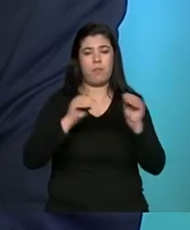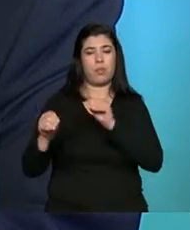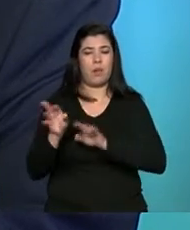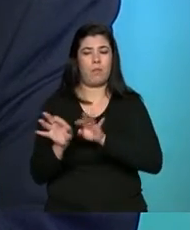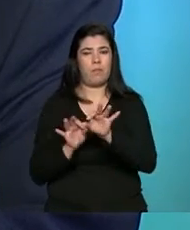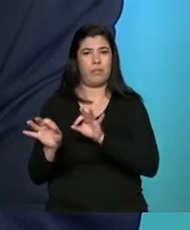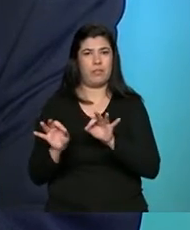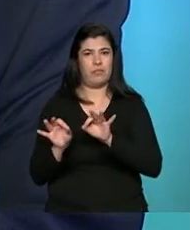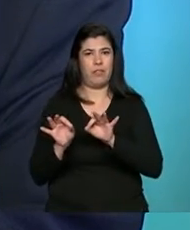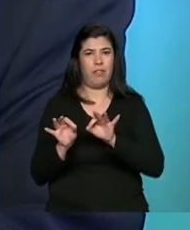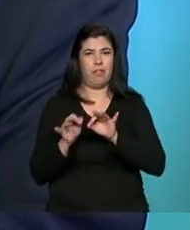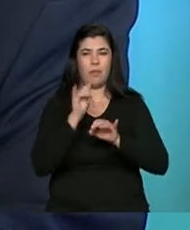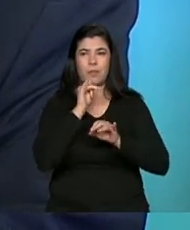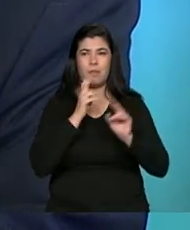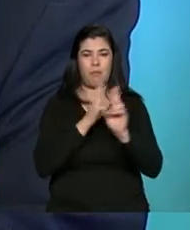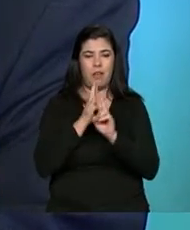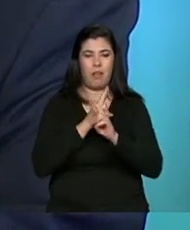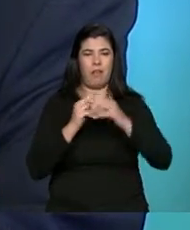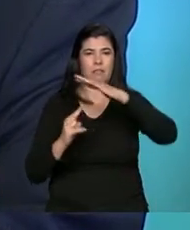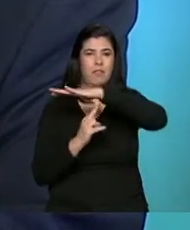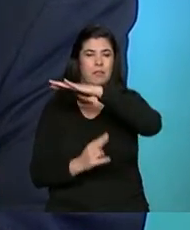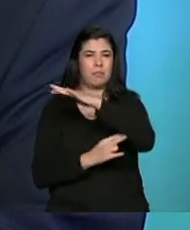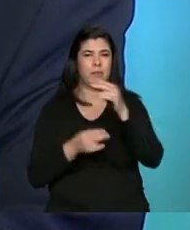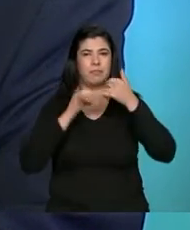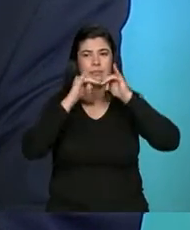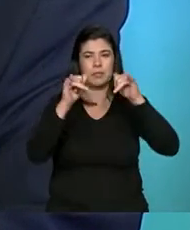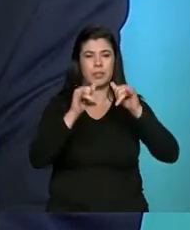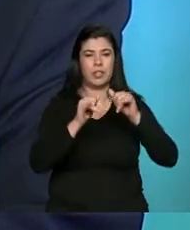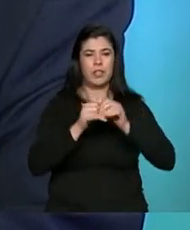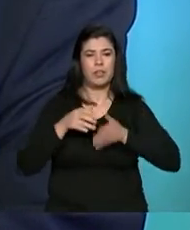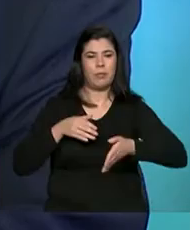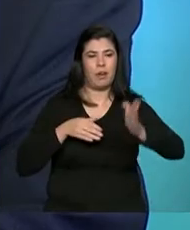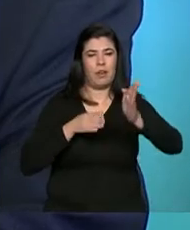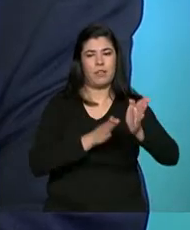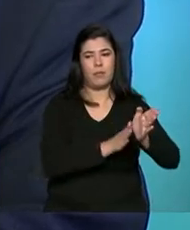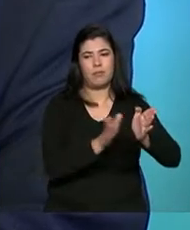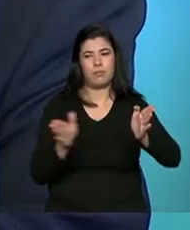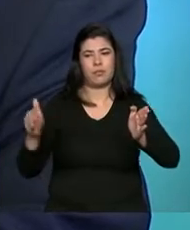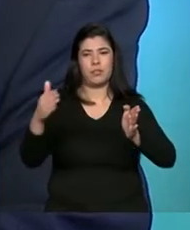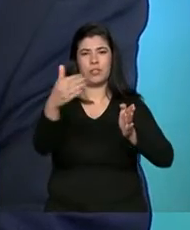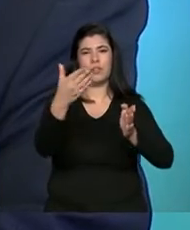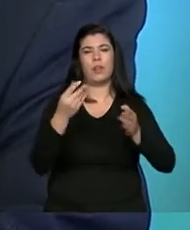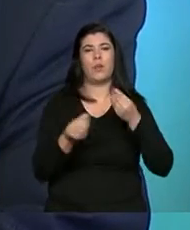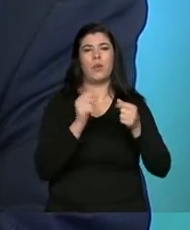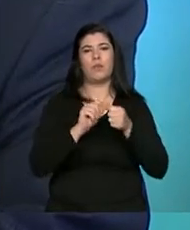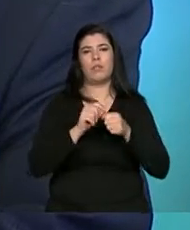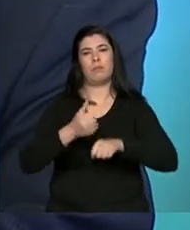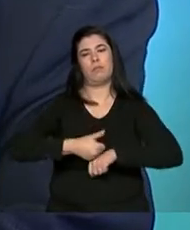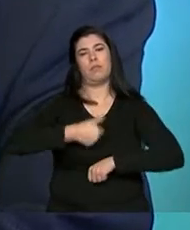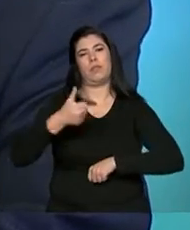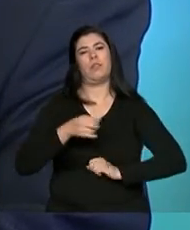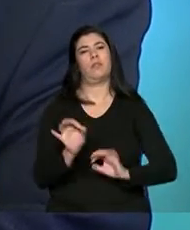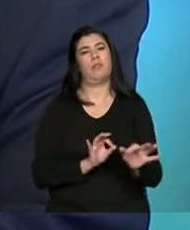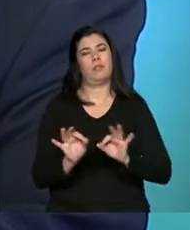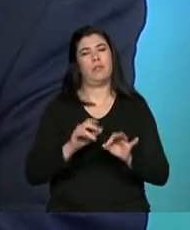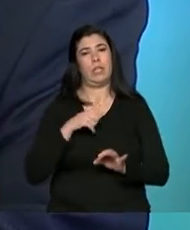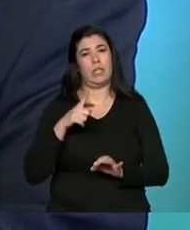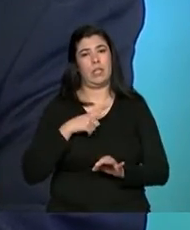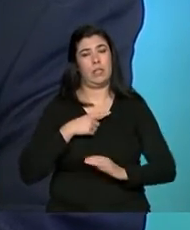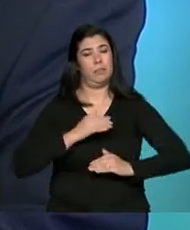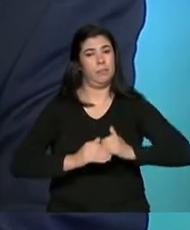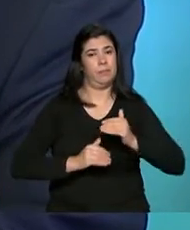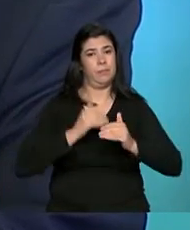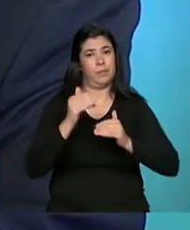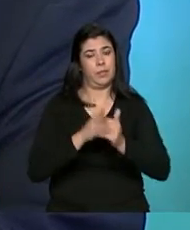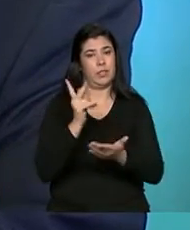um volume de atrasos nós acreditamos que a melhoria do planejamento que não estão buscando a cada